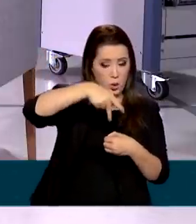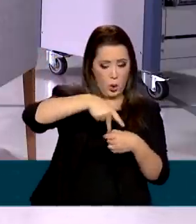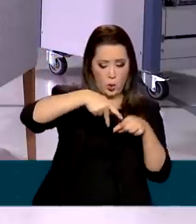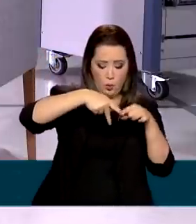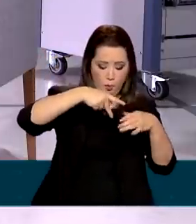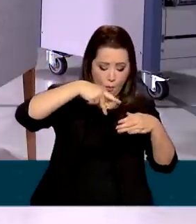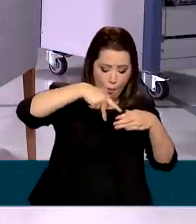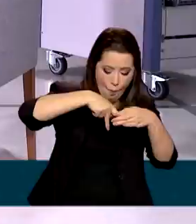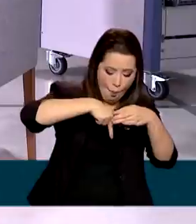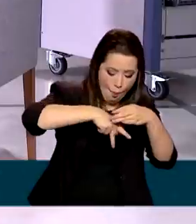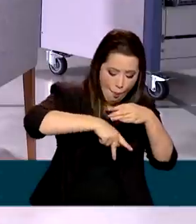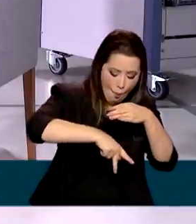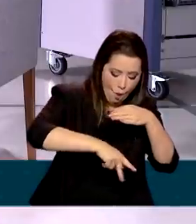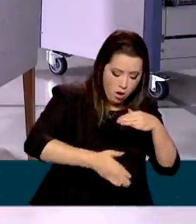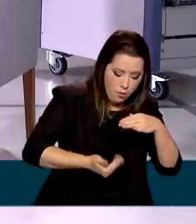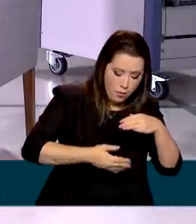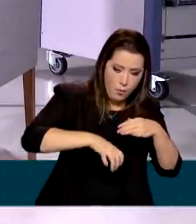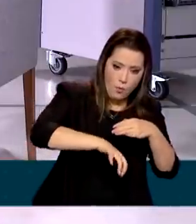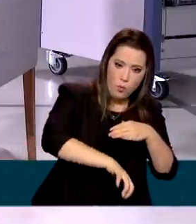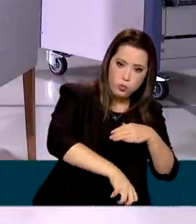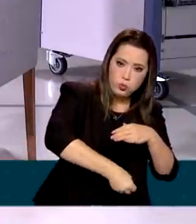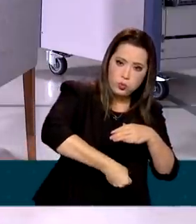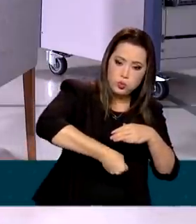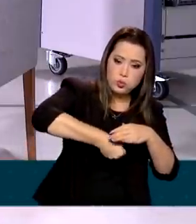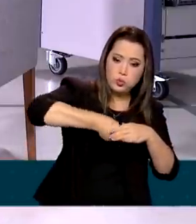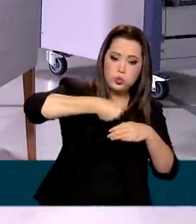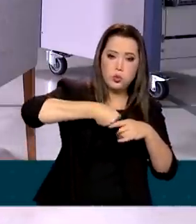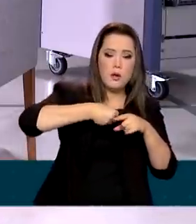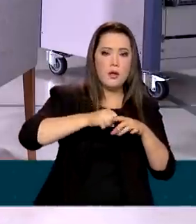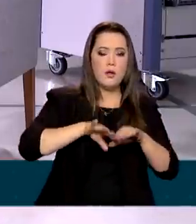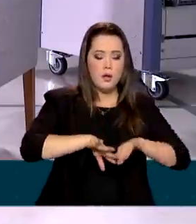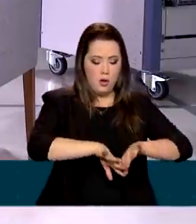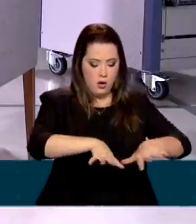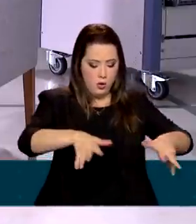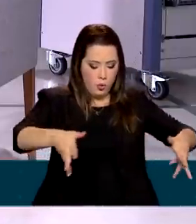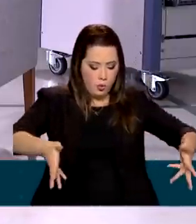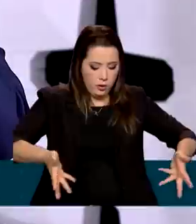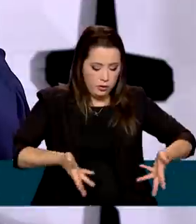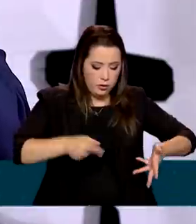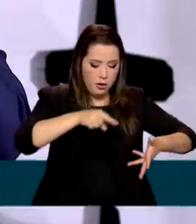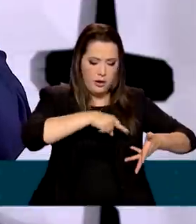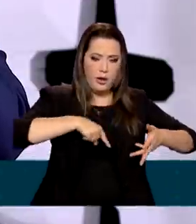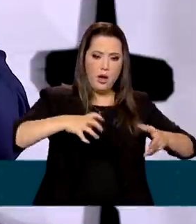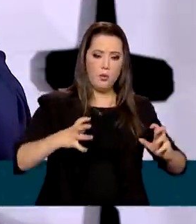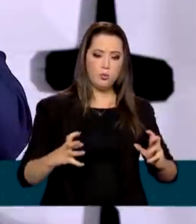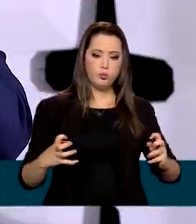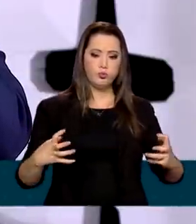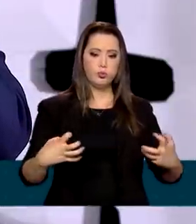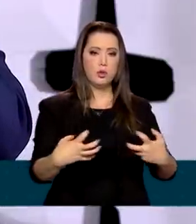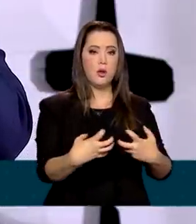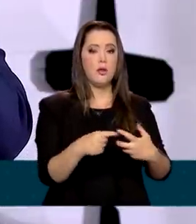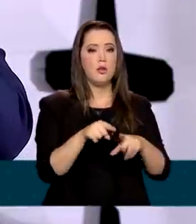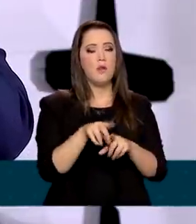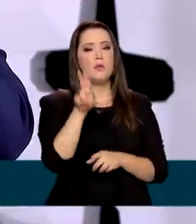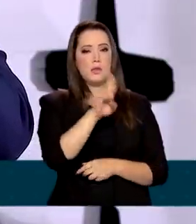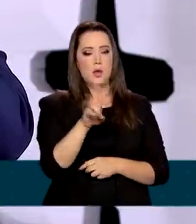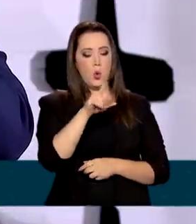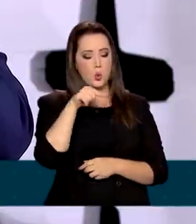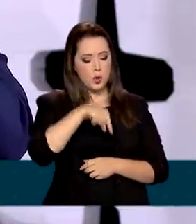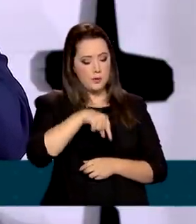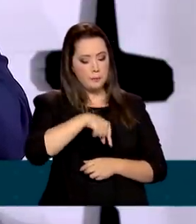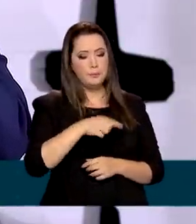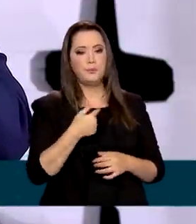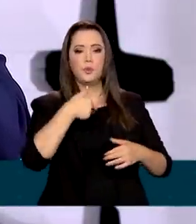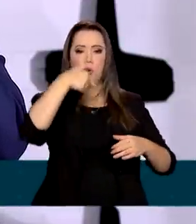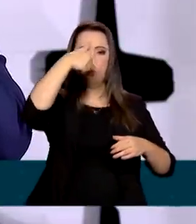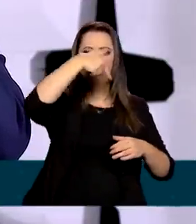alojado dentro de pequenas cavidades, como se fosse uma esponja, e aí, à medida que você utiliza aquele poço, você